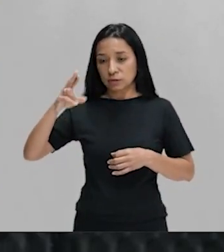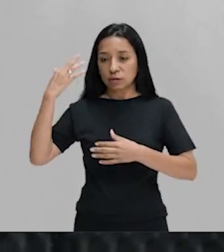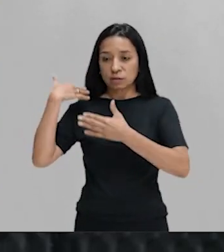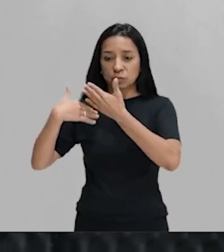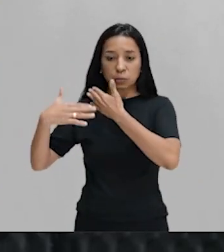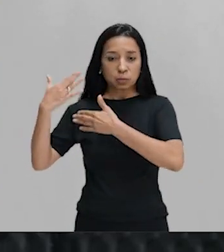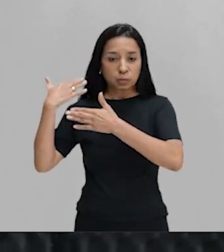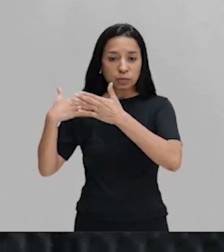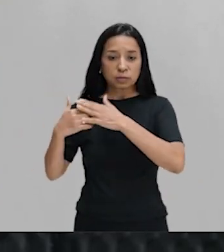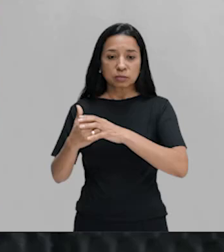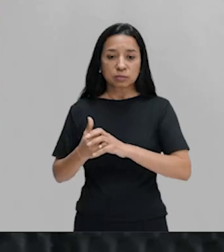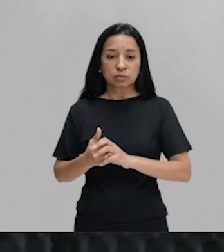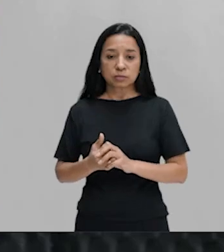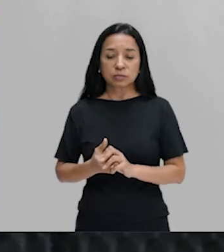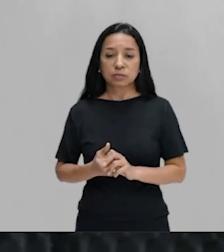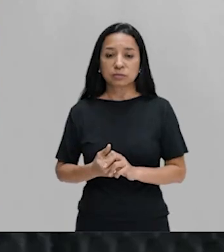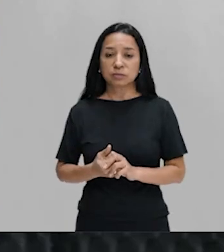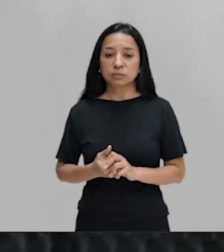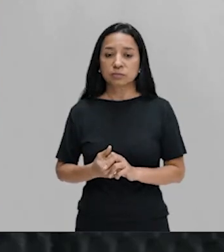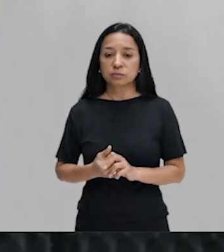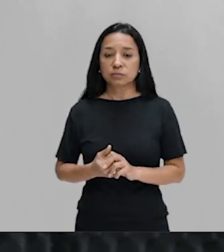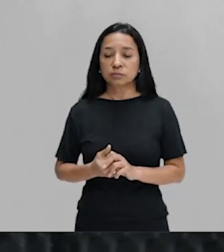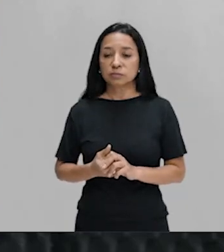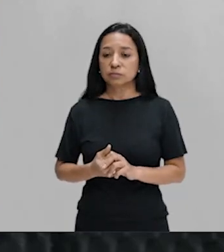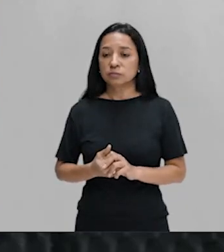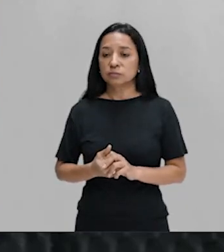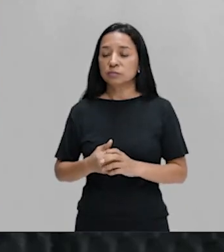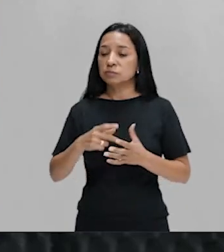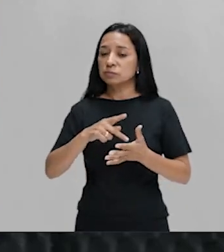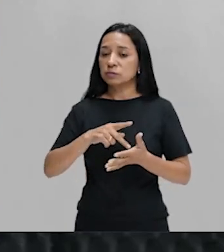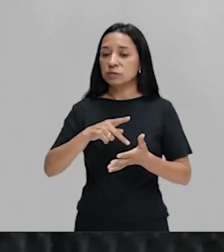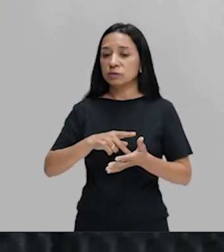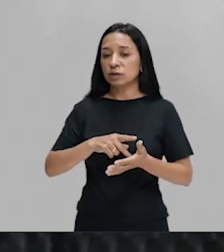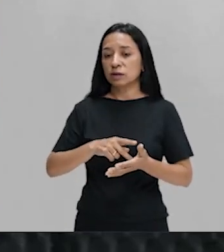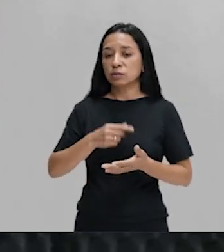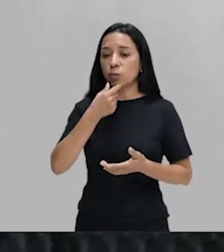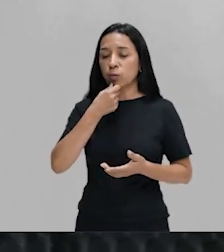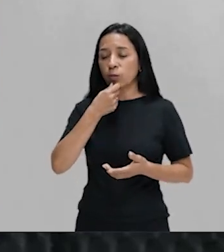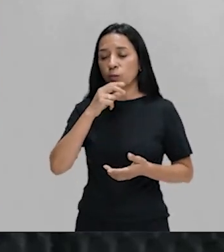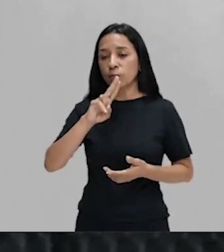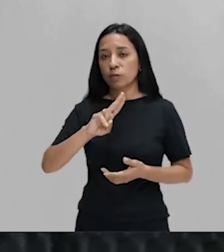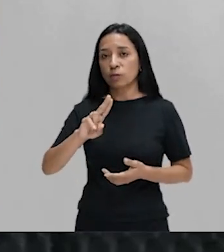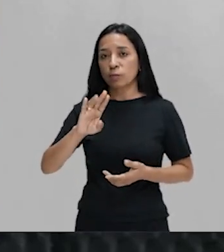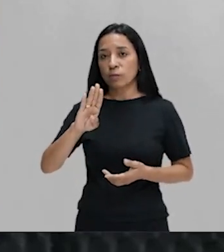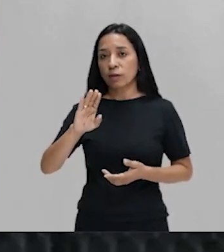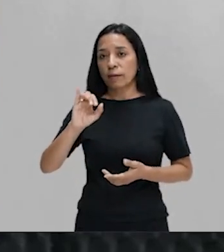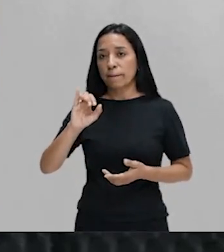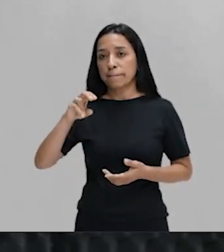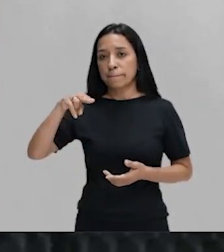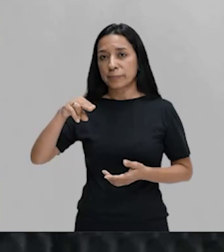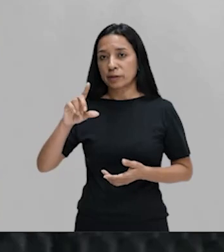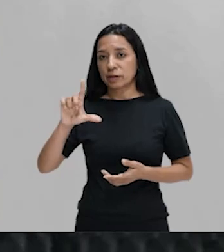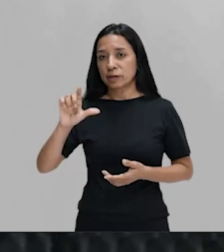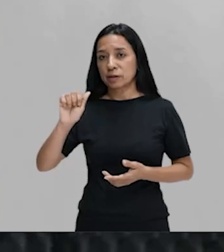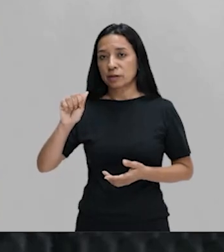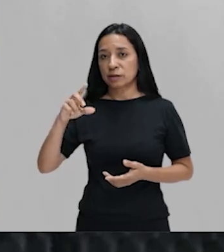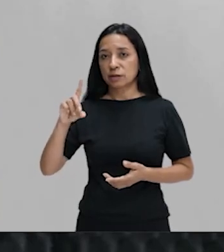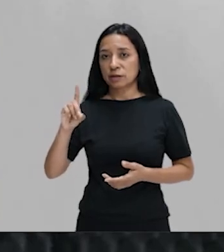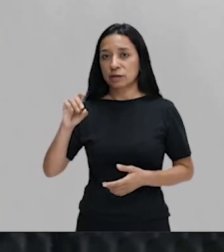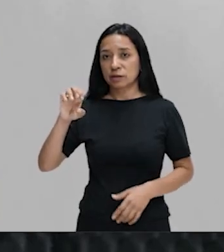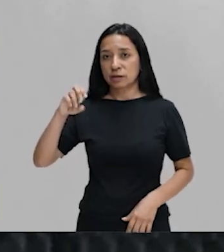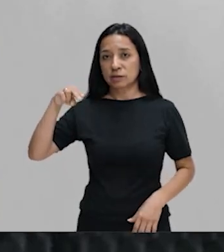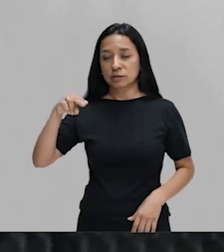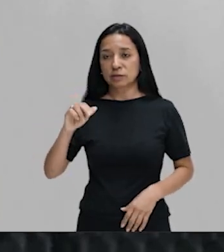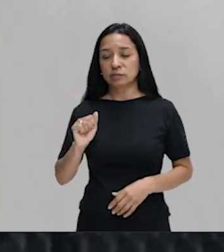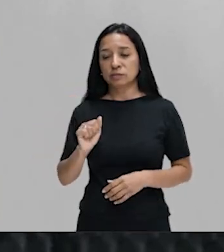época, tá? Ela foi chefiada, na verdade, por Bin Laden. Bin Laden que chefiava